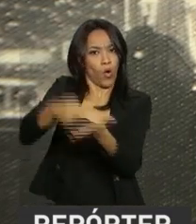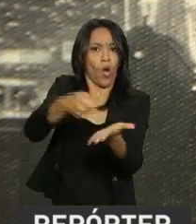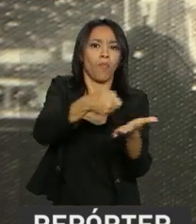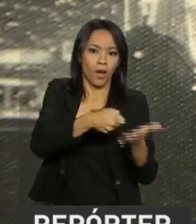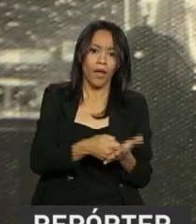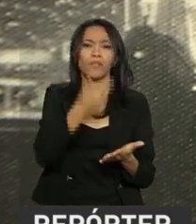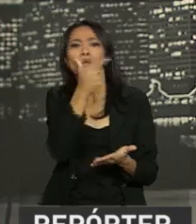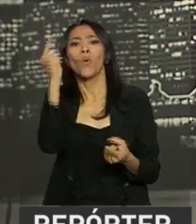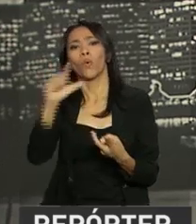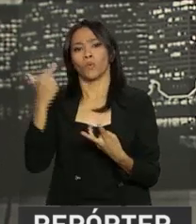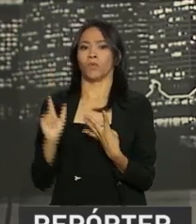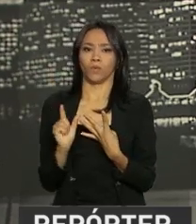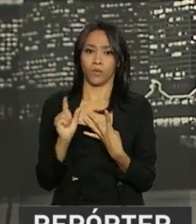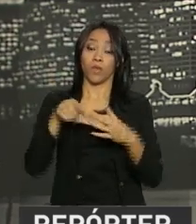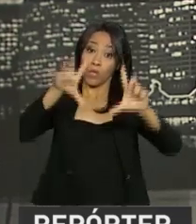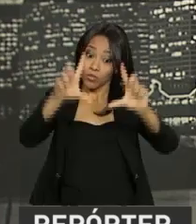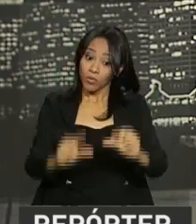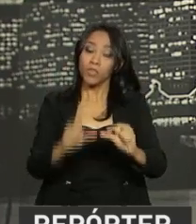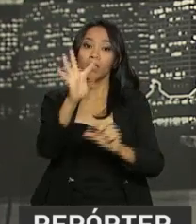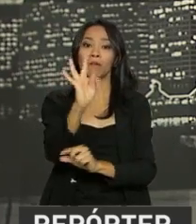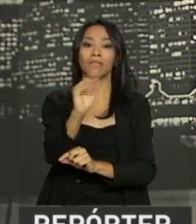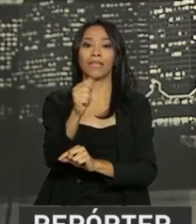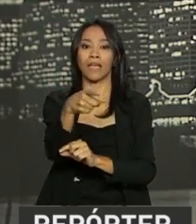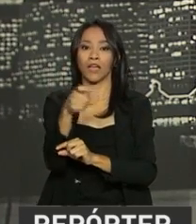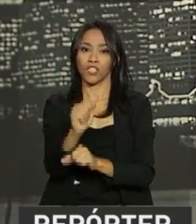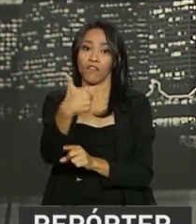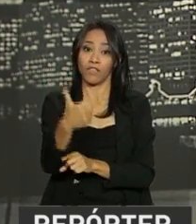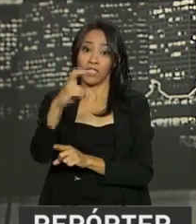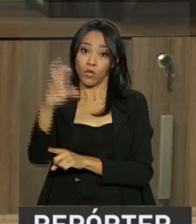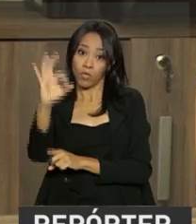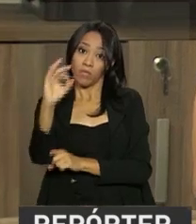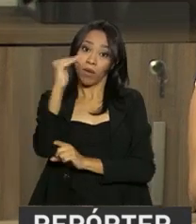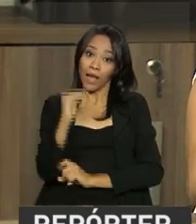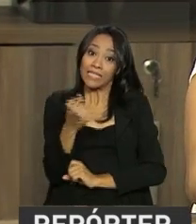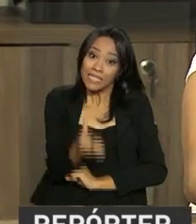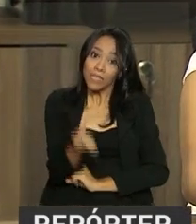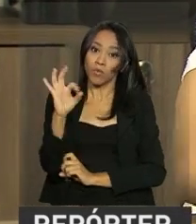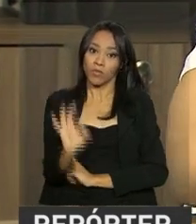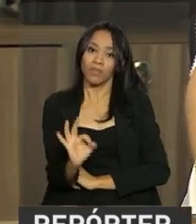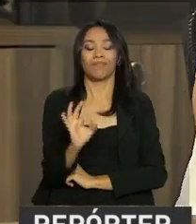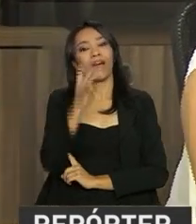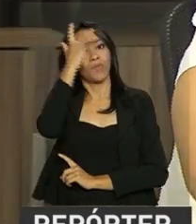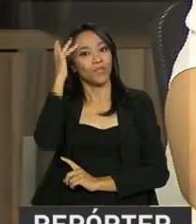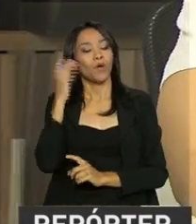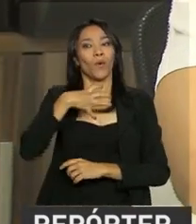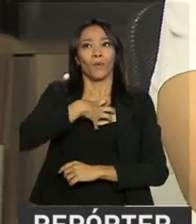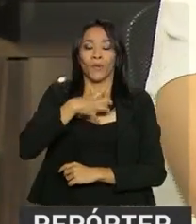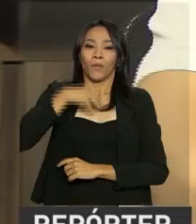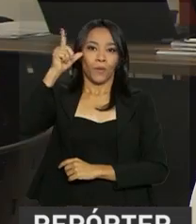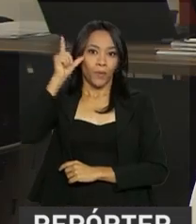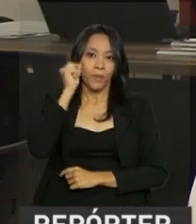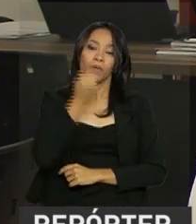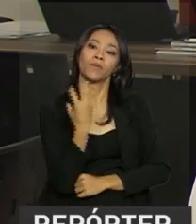turísticos no exterior com a diminuição da taxa de 25% para 6% O Viajante já deve sentir a queda nos